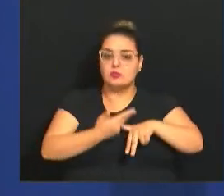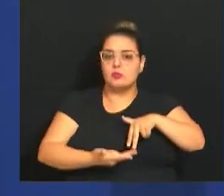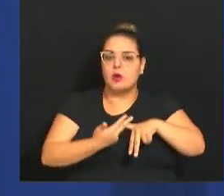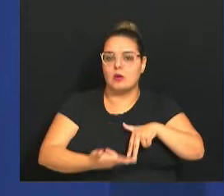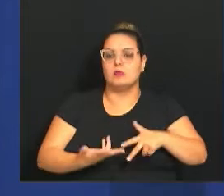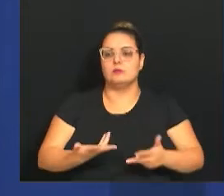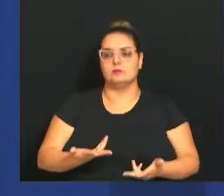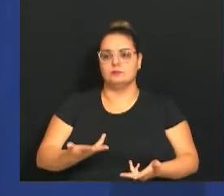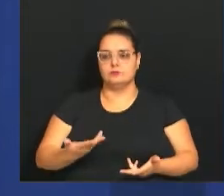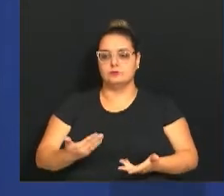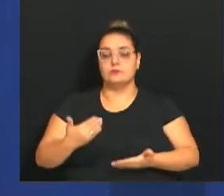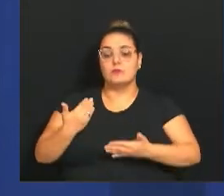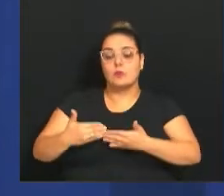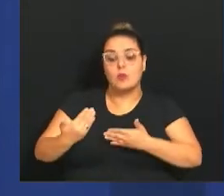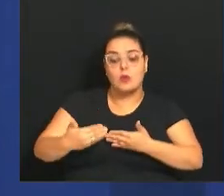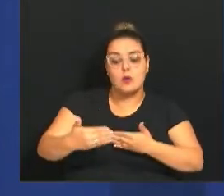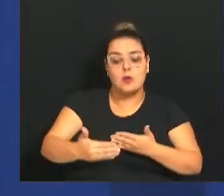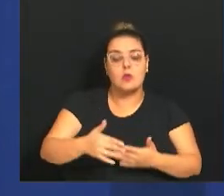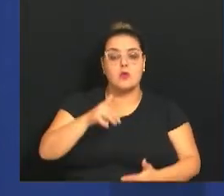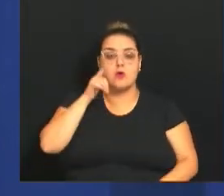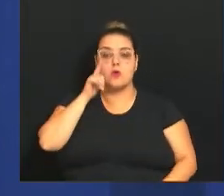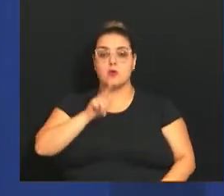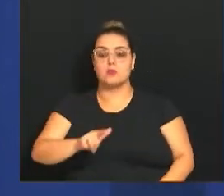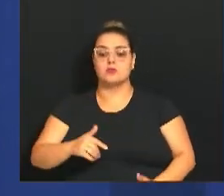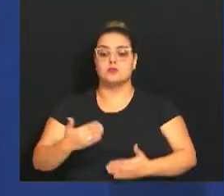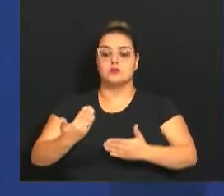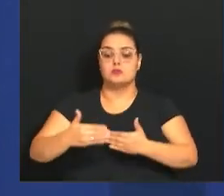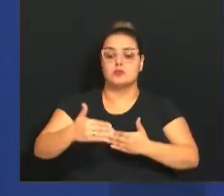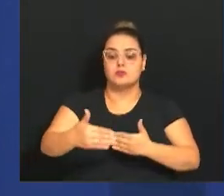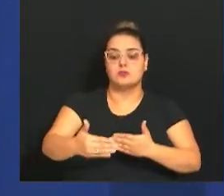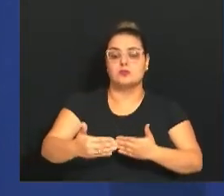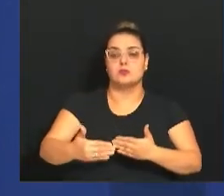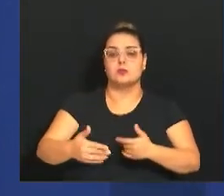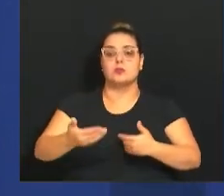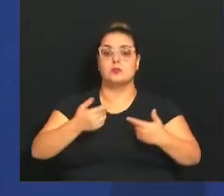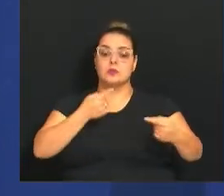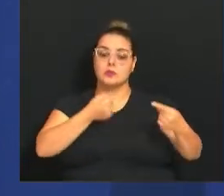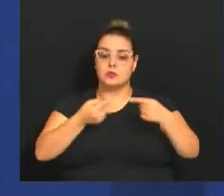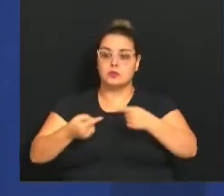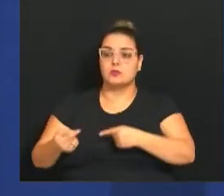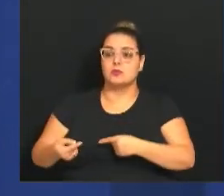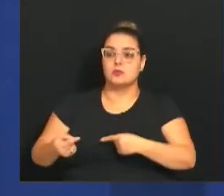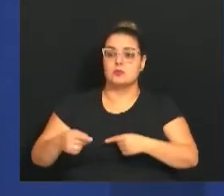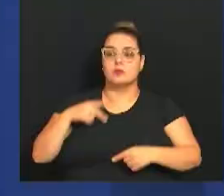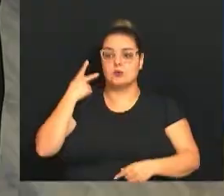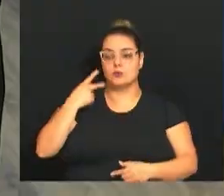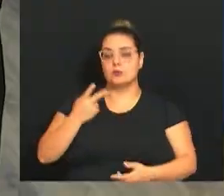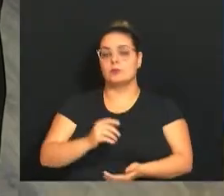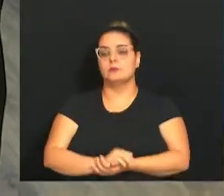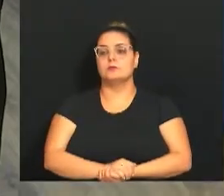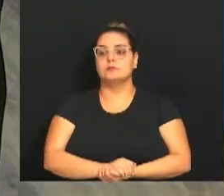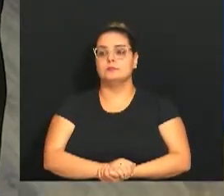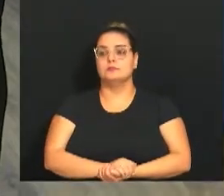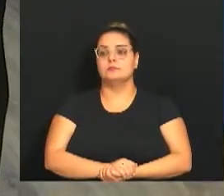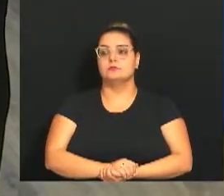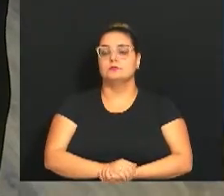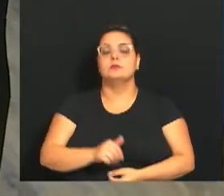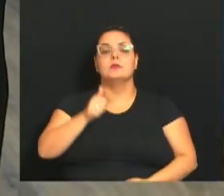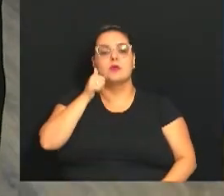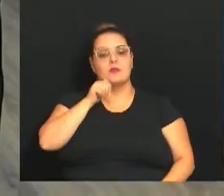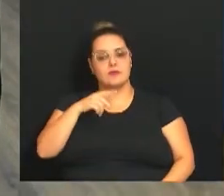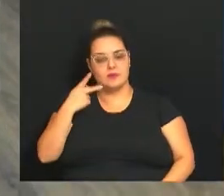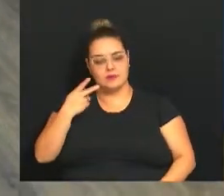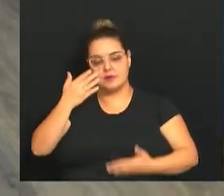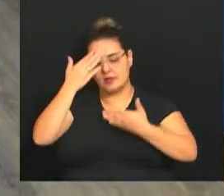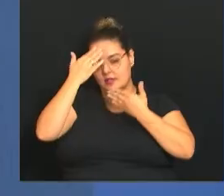um início da gente começar a discutir isso também com os nossos colegas aqui, com os nossos vereadores. Vereadora, agradeço a sua